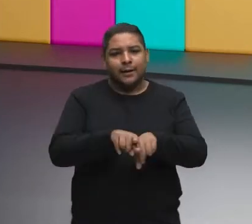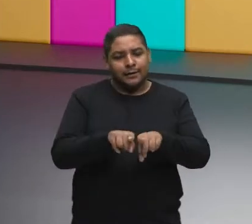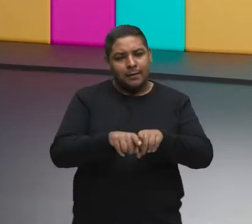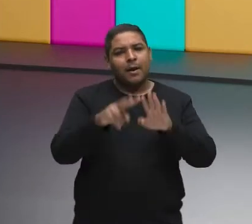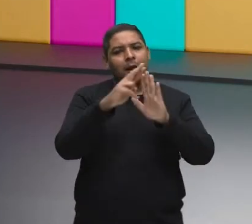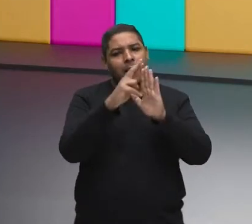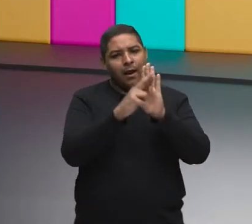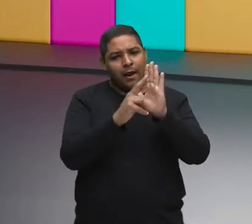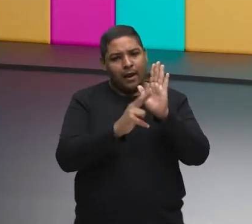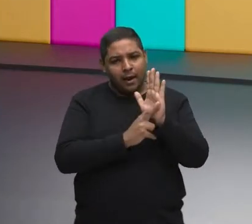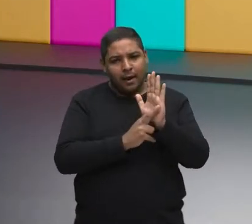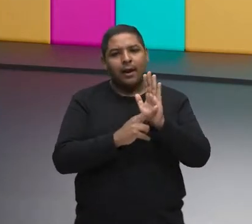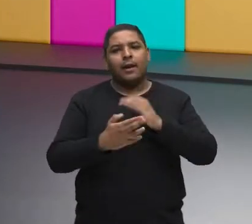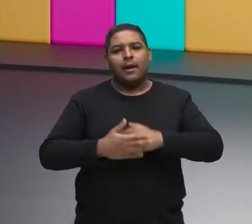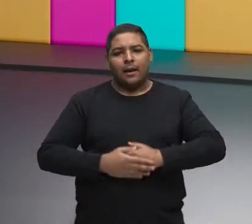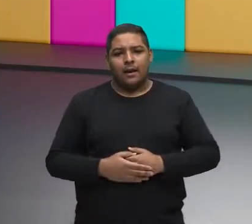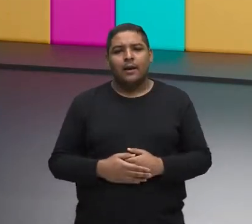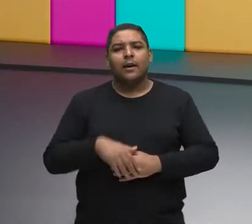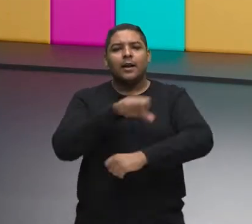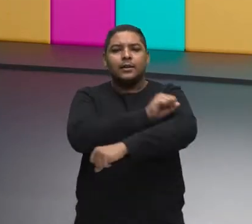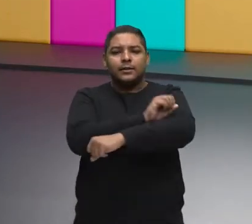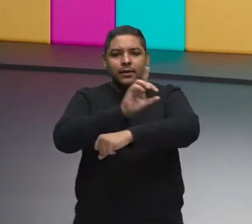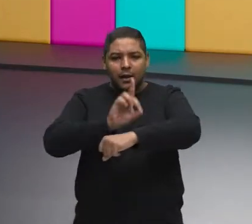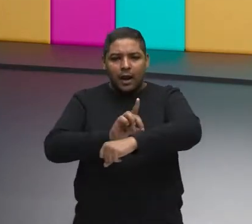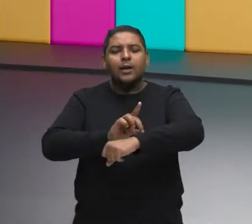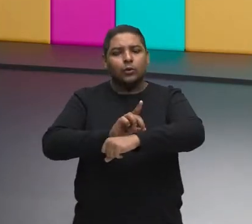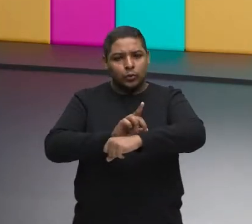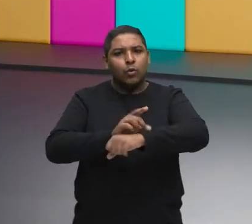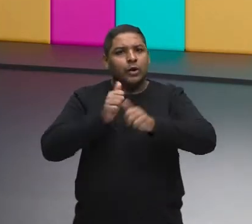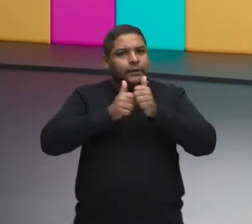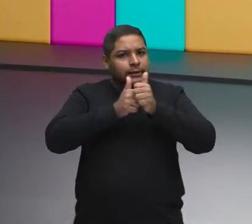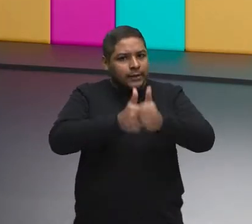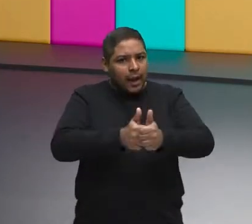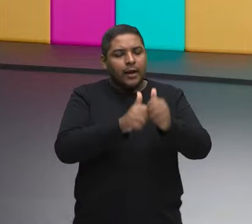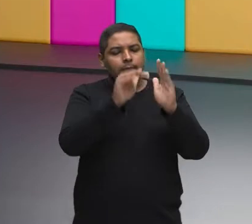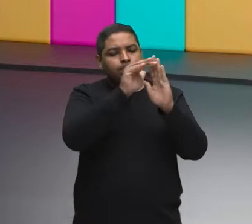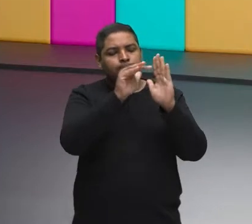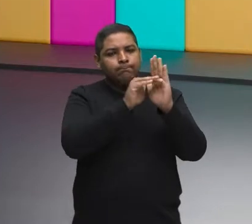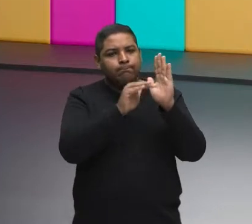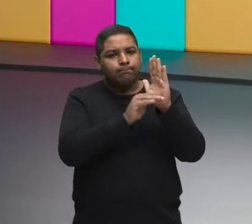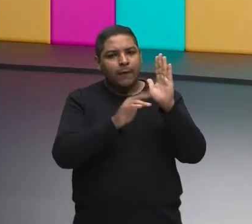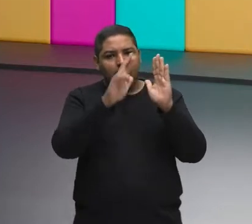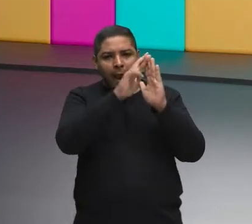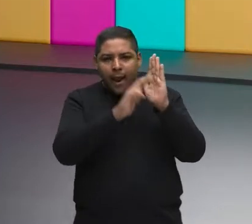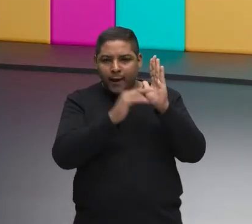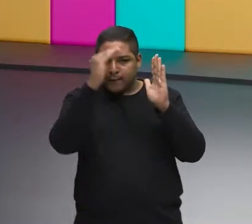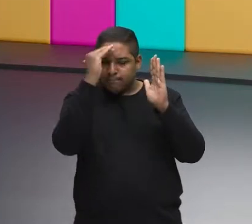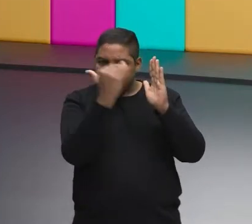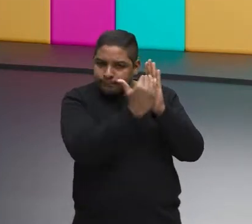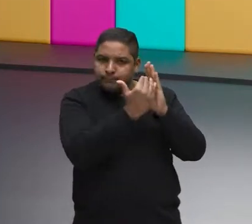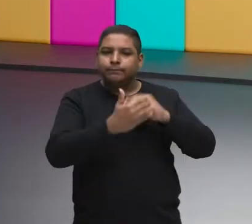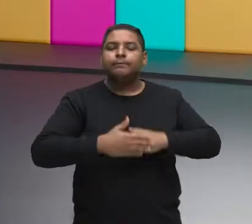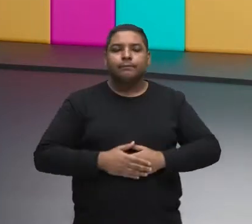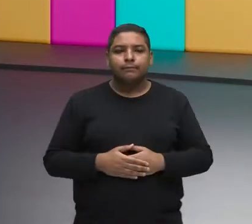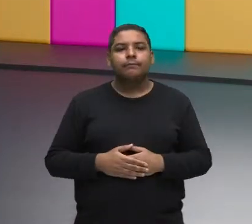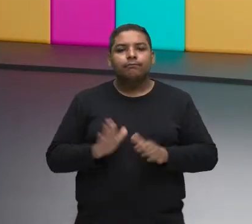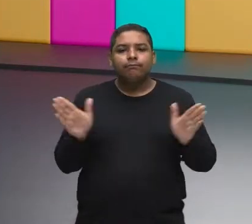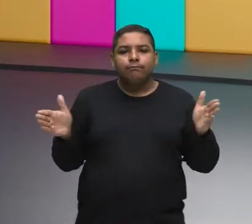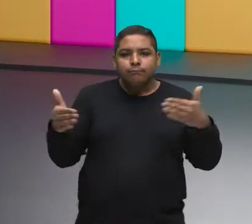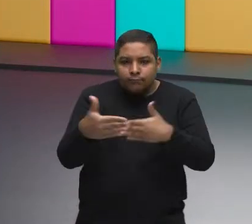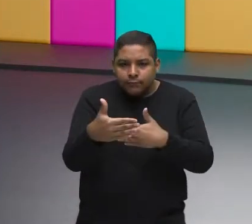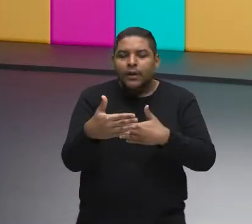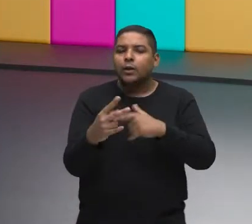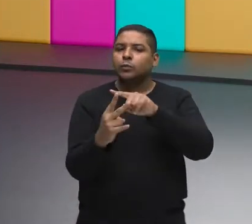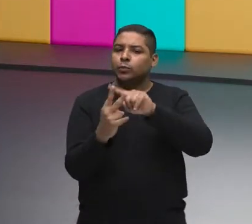que a SEDUC, ela segue esse protocolo. Então, assim, a gente está no estúdio fechado, só